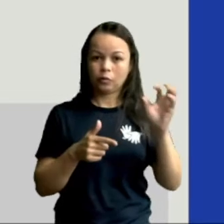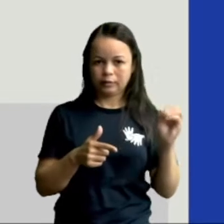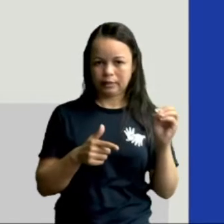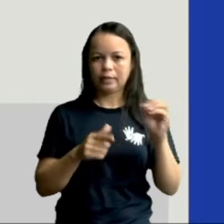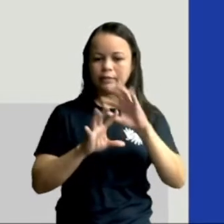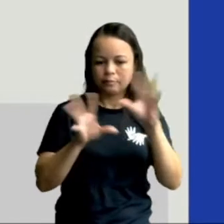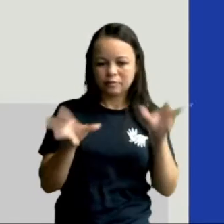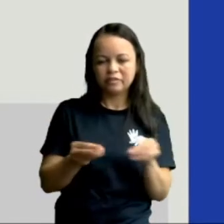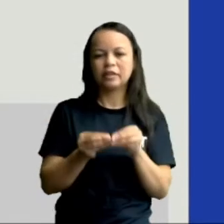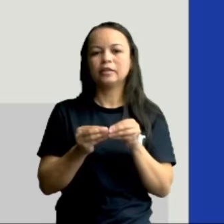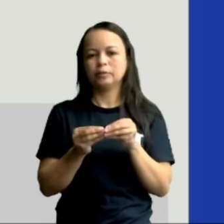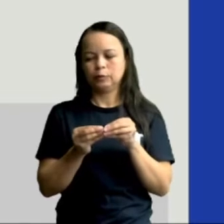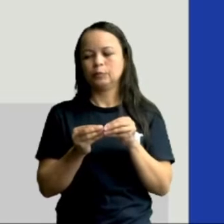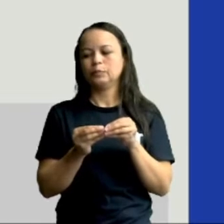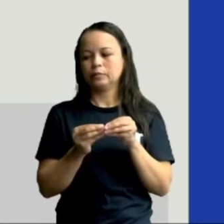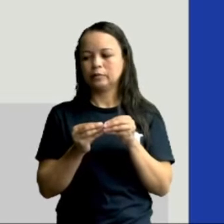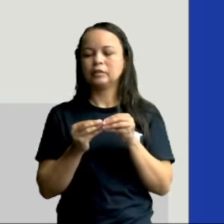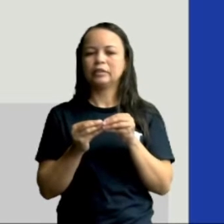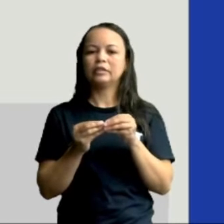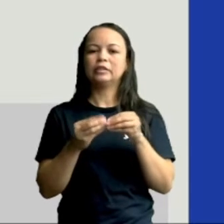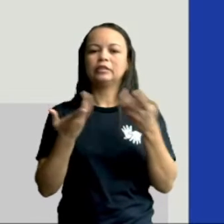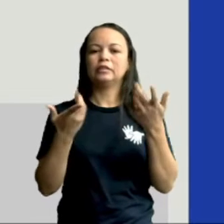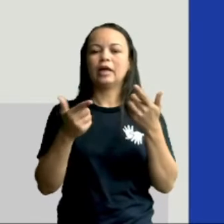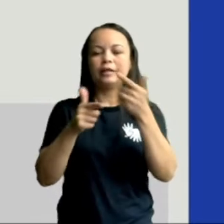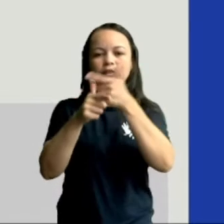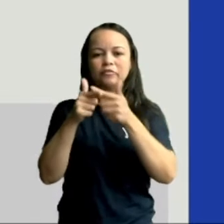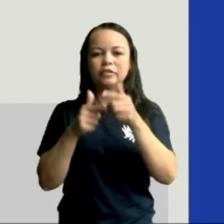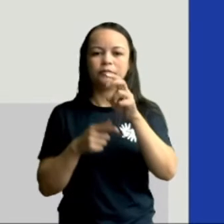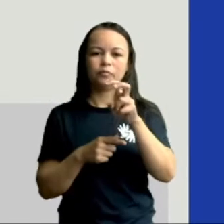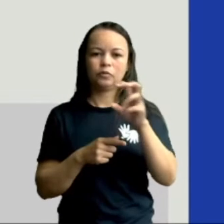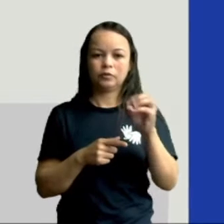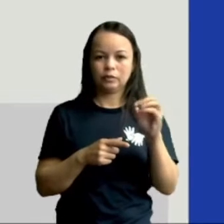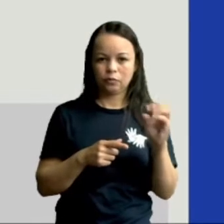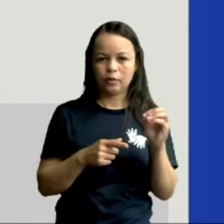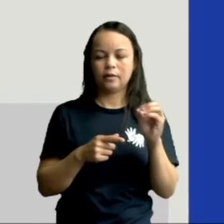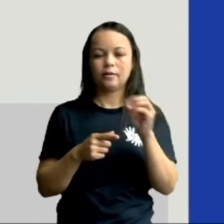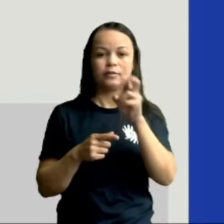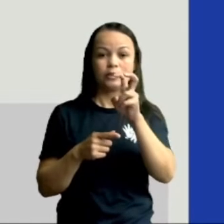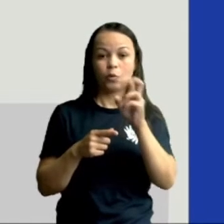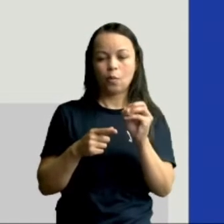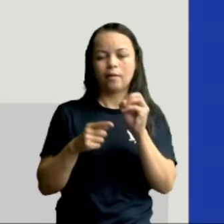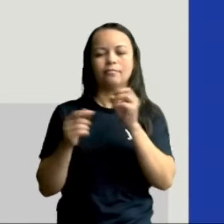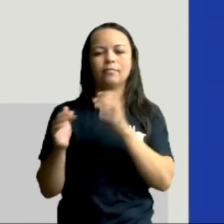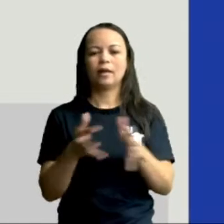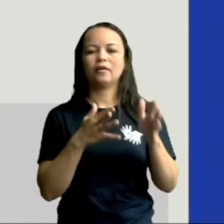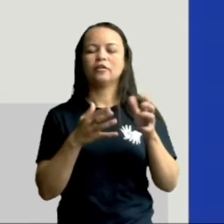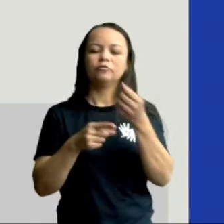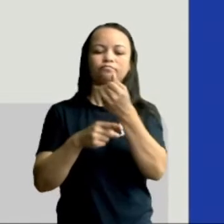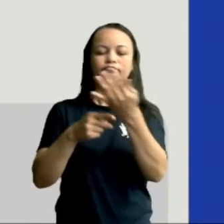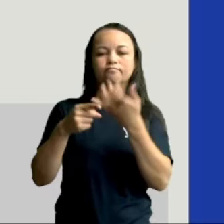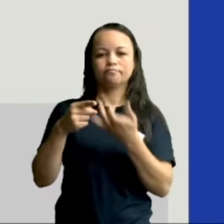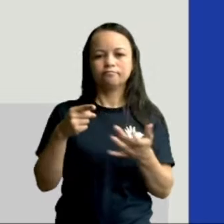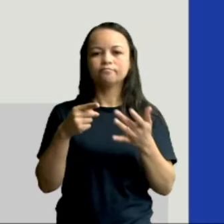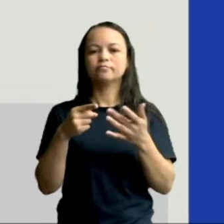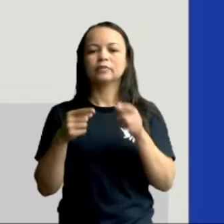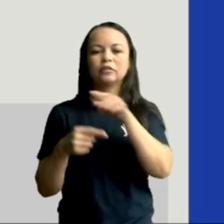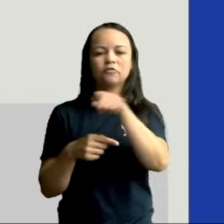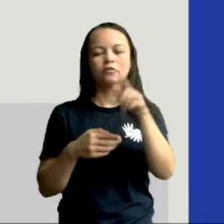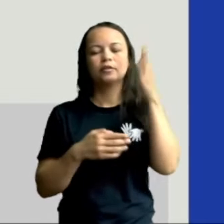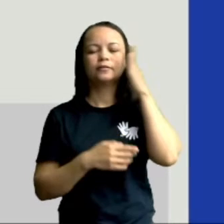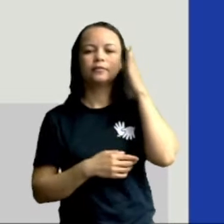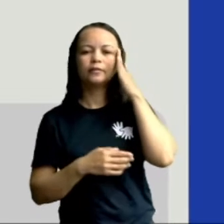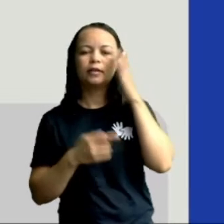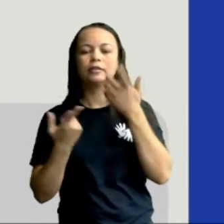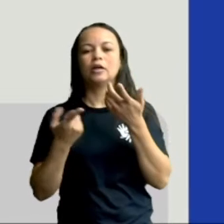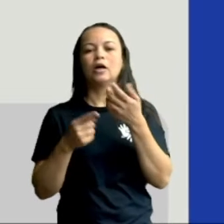poderia aí dividir automaticamente por 50, mas eu quis fazer as frações equivalentes para que você pudesse compreender. Então,